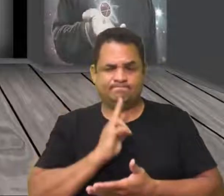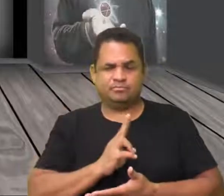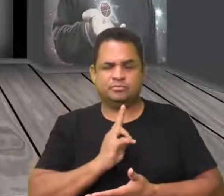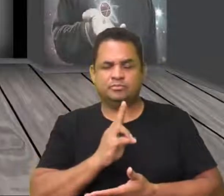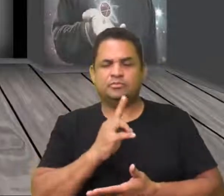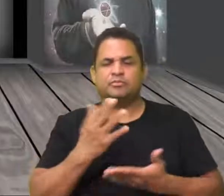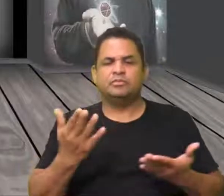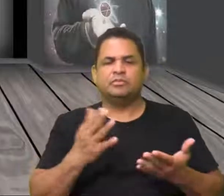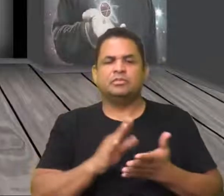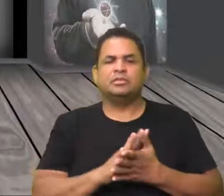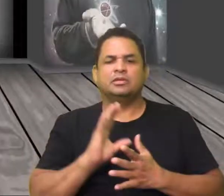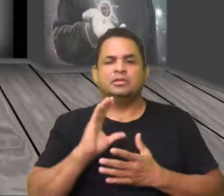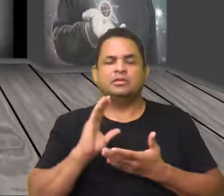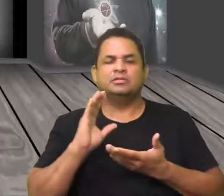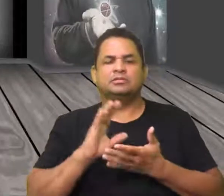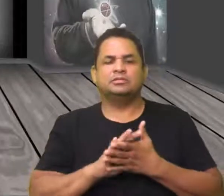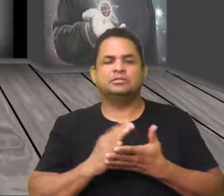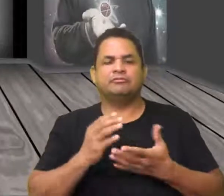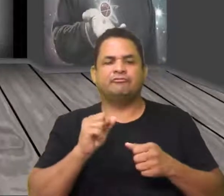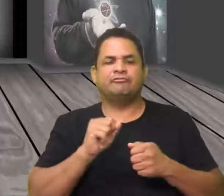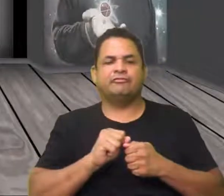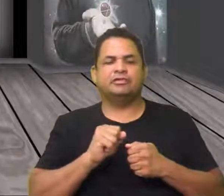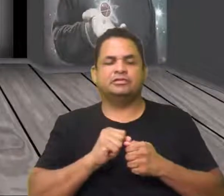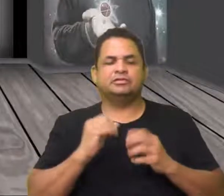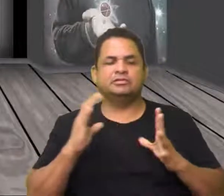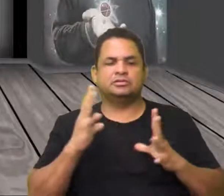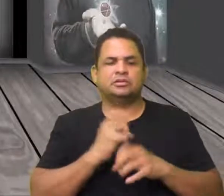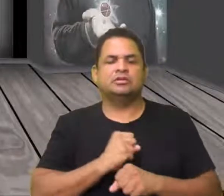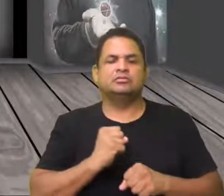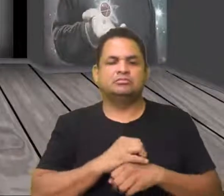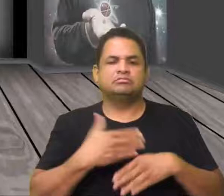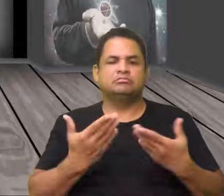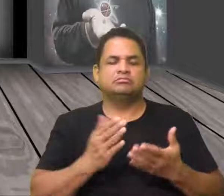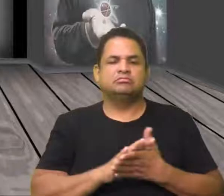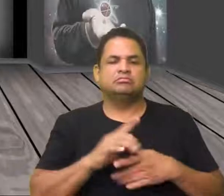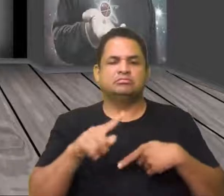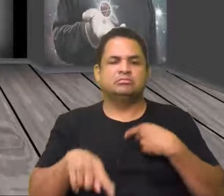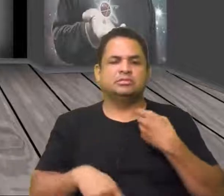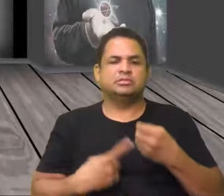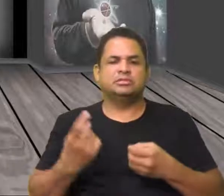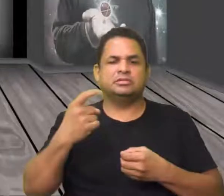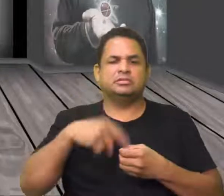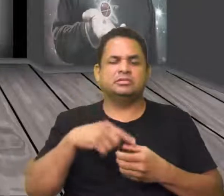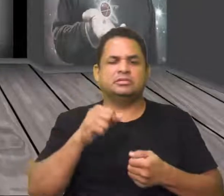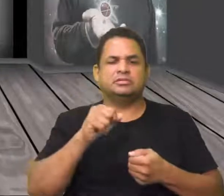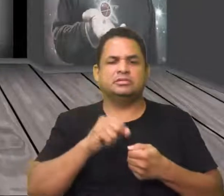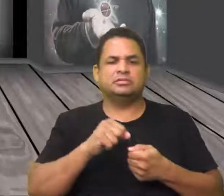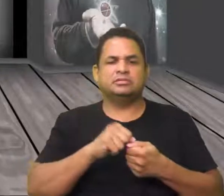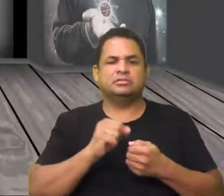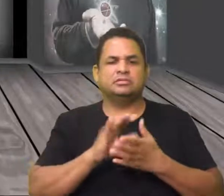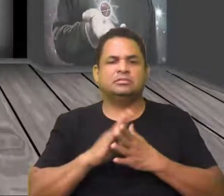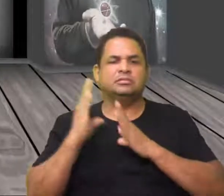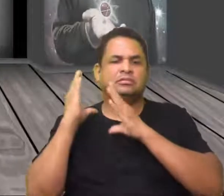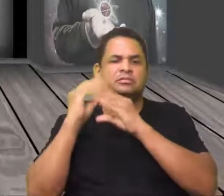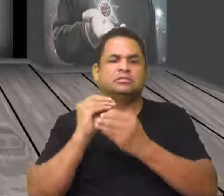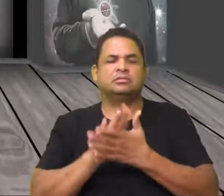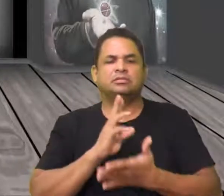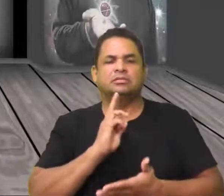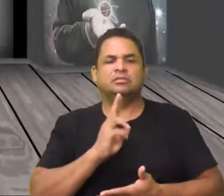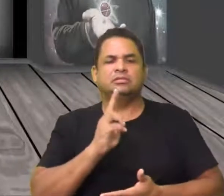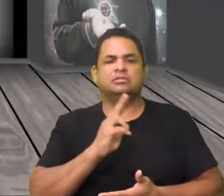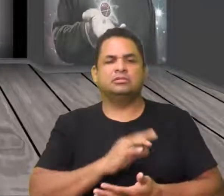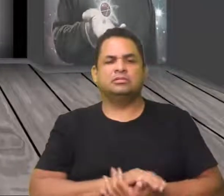processos, você resolve tranquilamente, né? Justamente. Então, já nós voltamos aí para fazer o resumo e a aula continua, né? Deus?